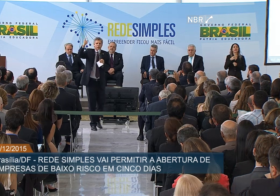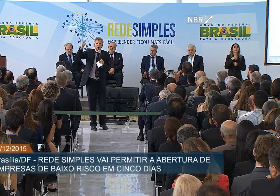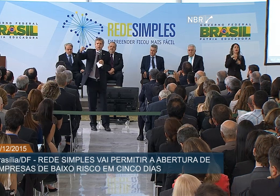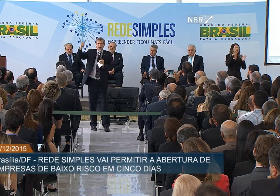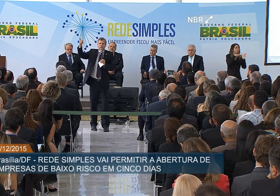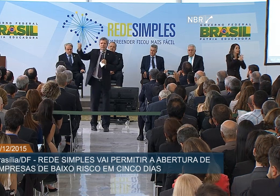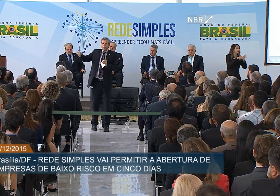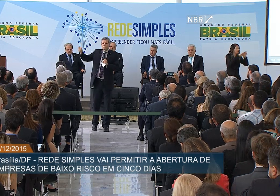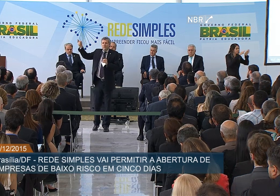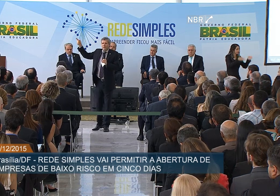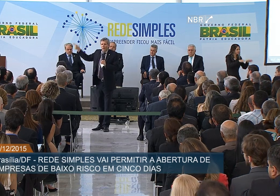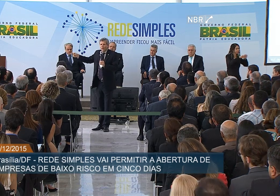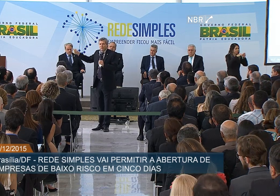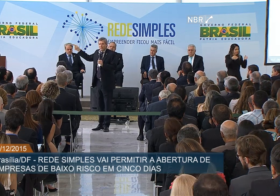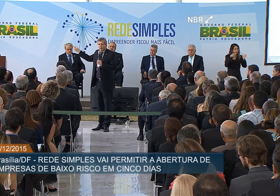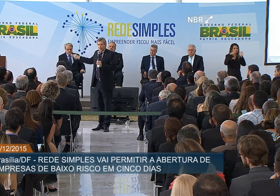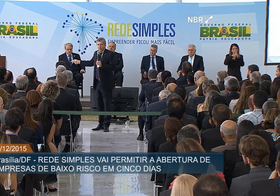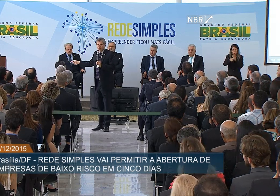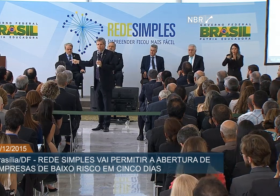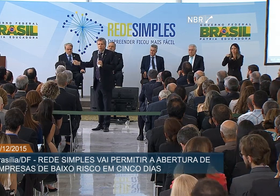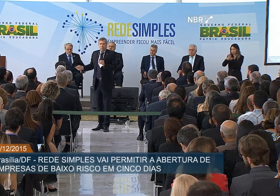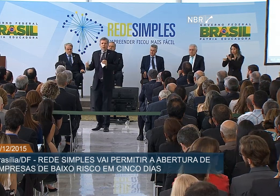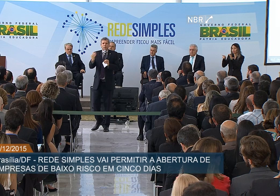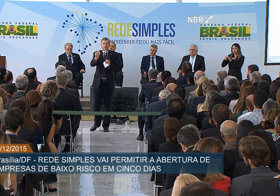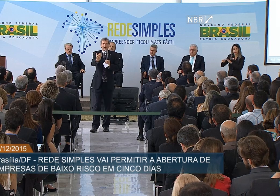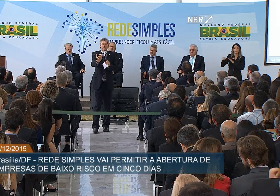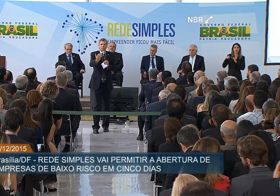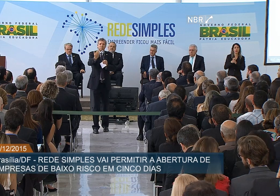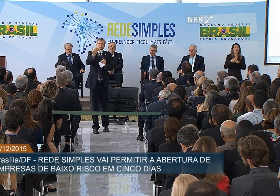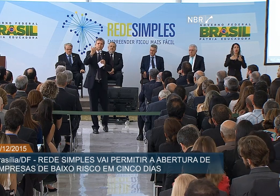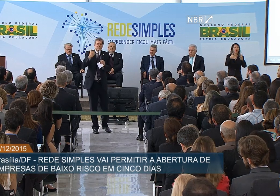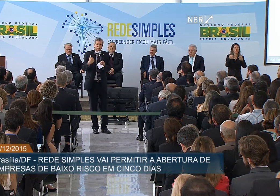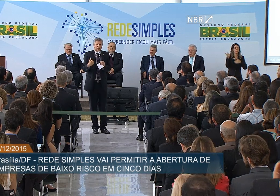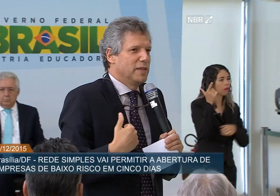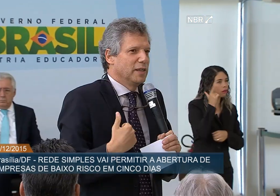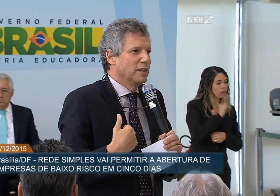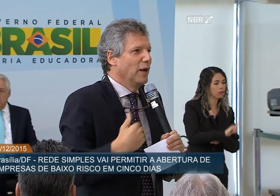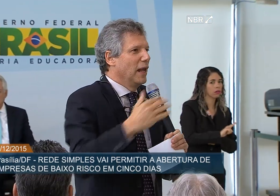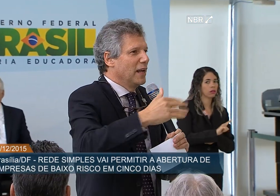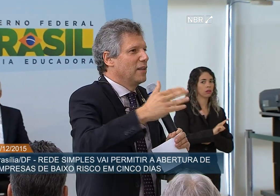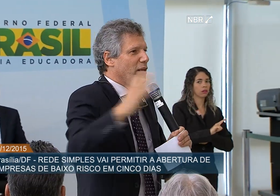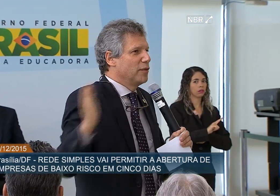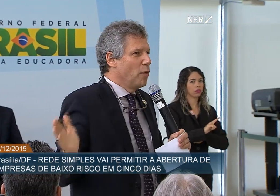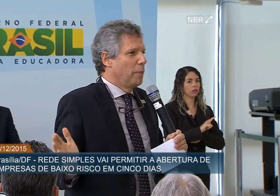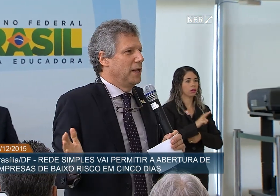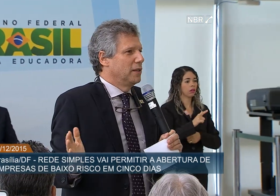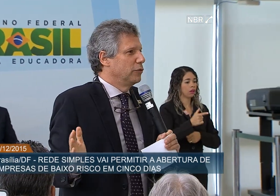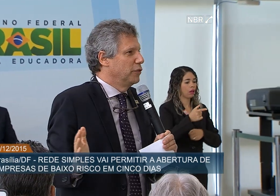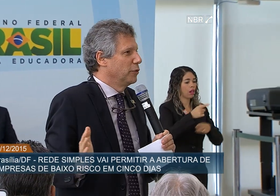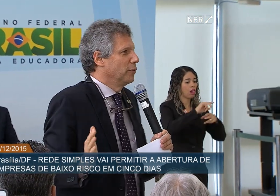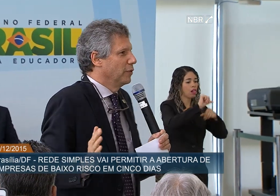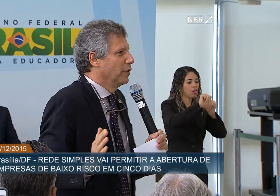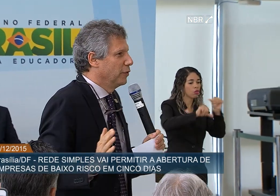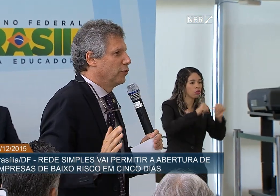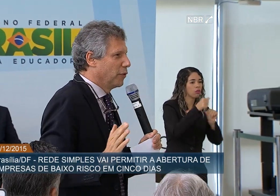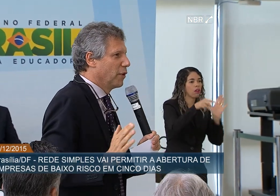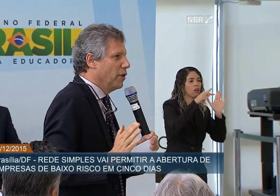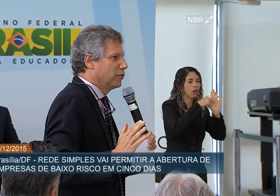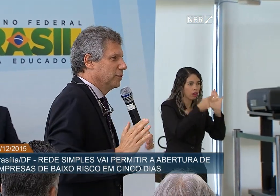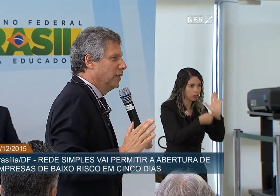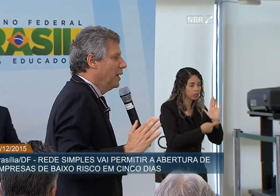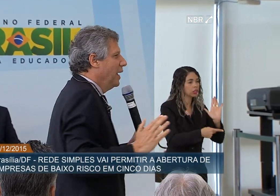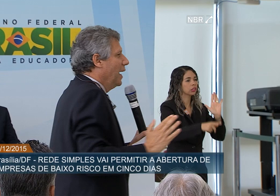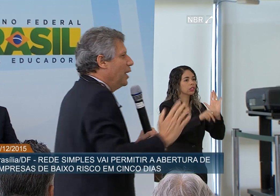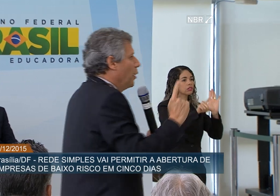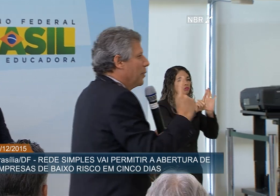balcão de órgãos de licenciamento em órgão de licenciamento para poder fazer a legalização completa do seu do seu